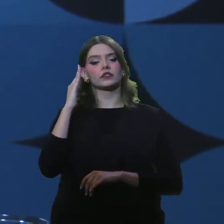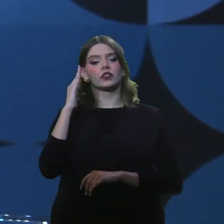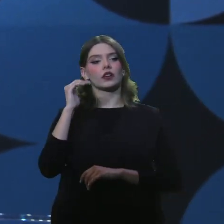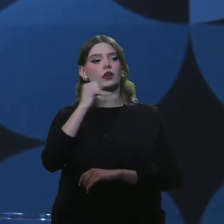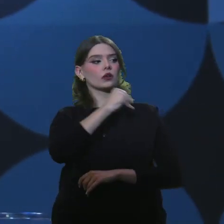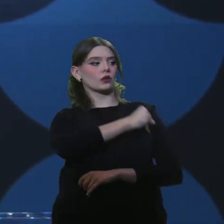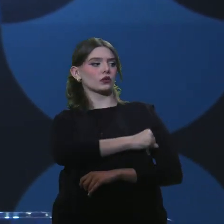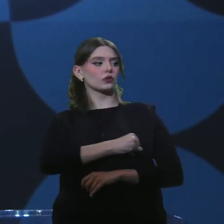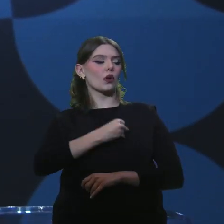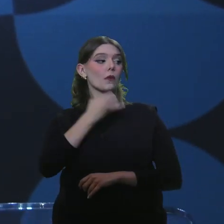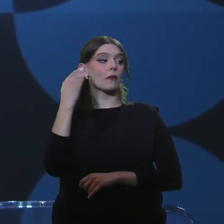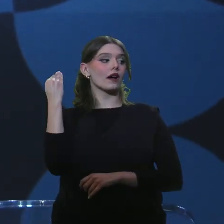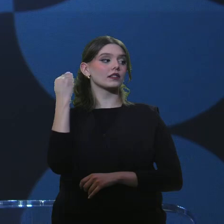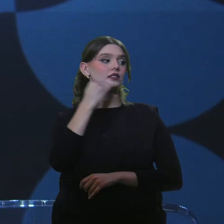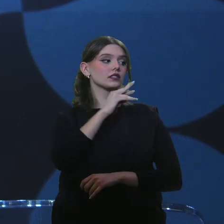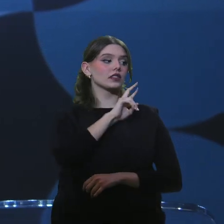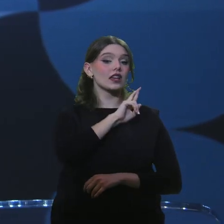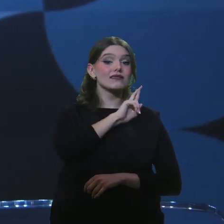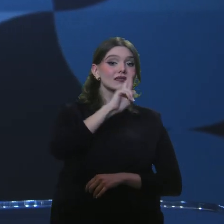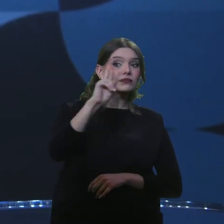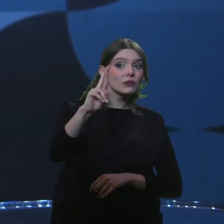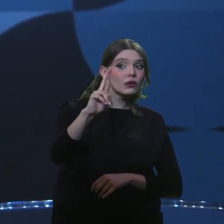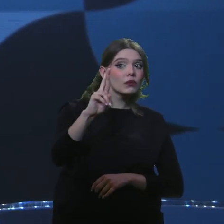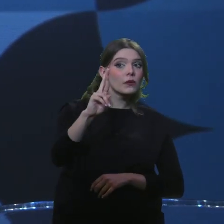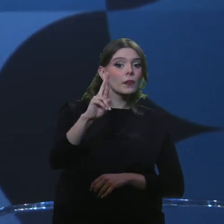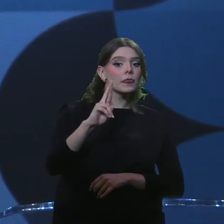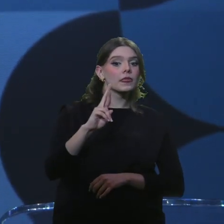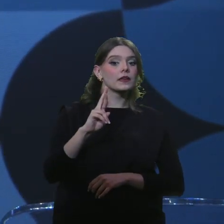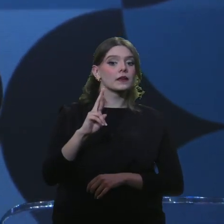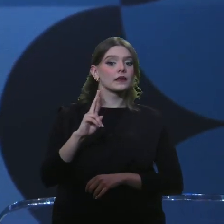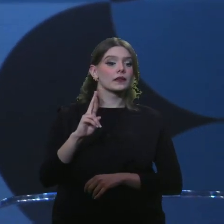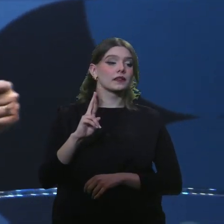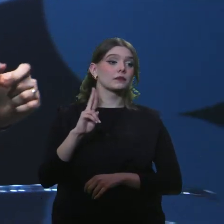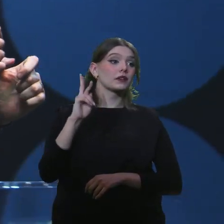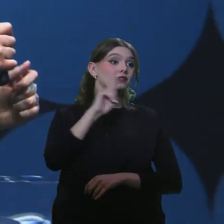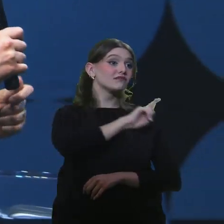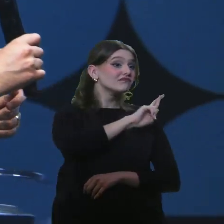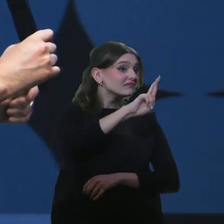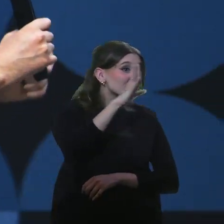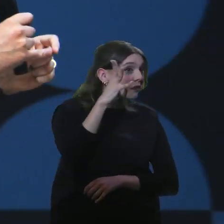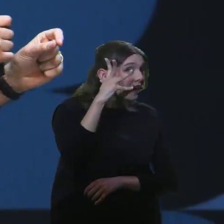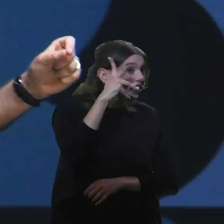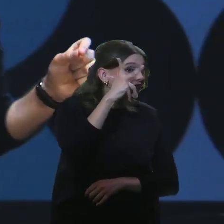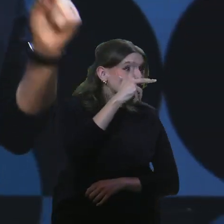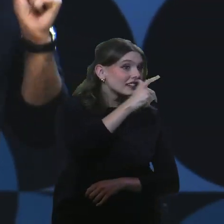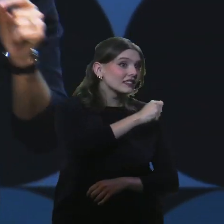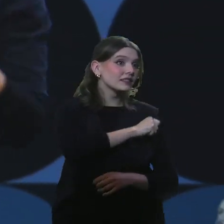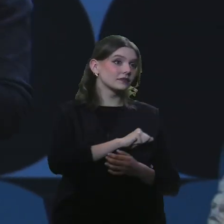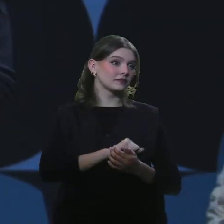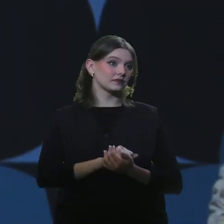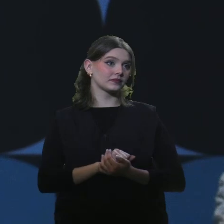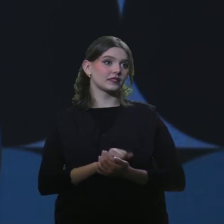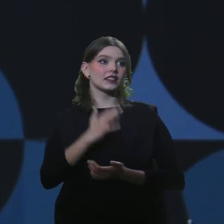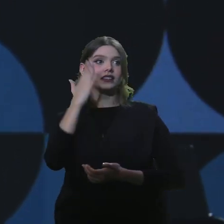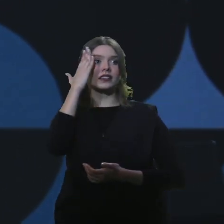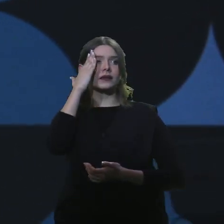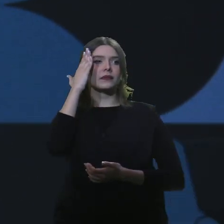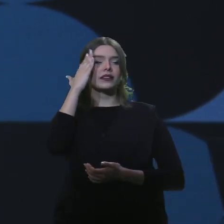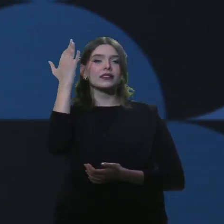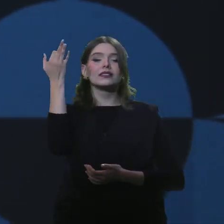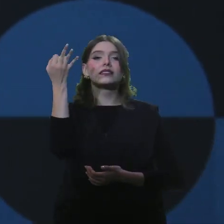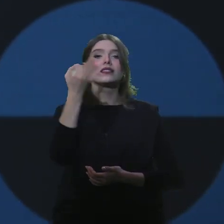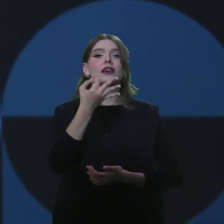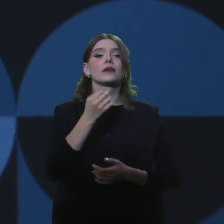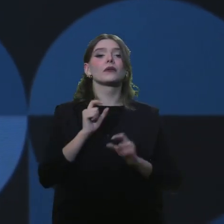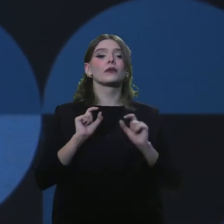João Batista responde com uma das respostas mais lindas, sabendo exatamente quem ele era.